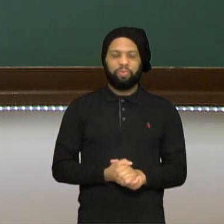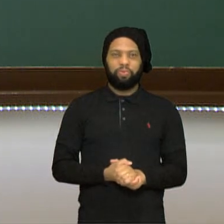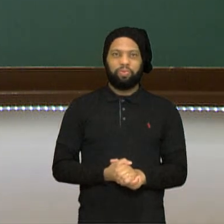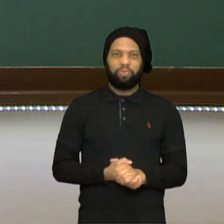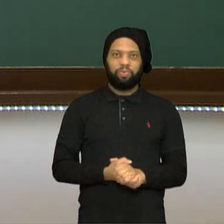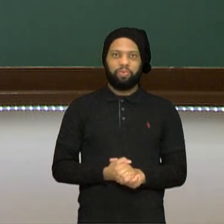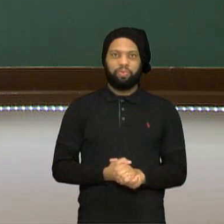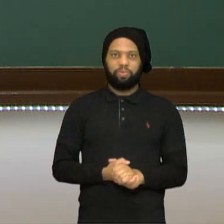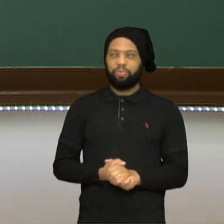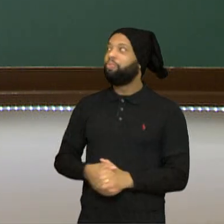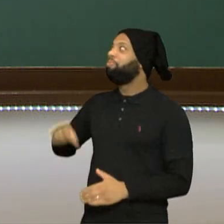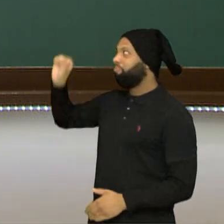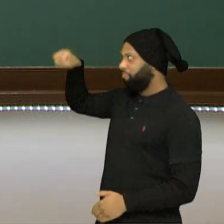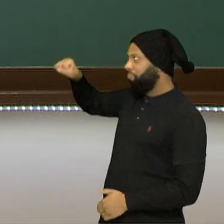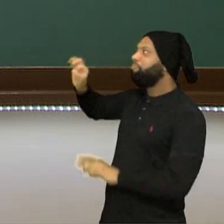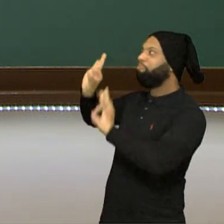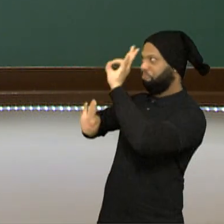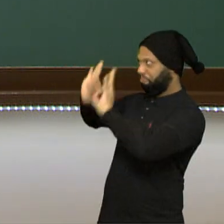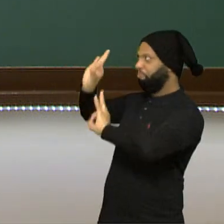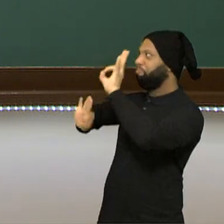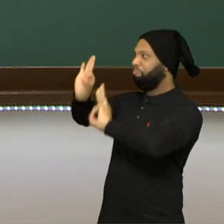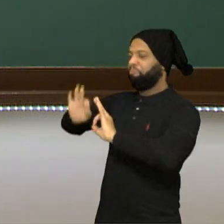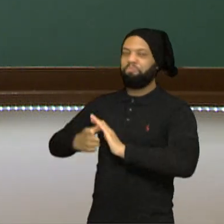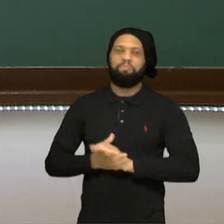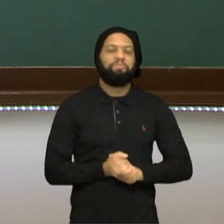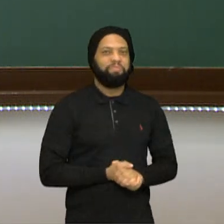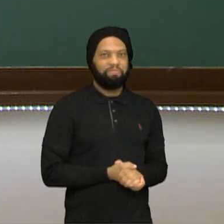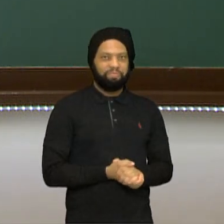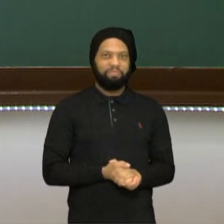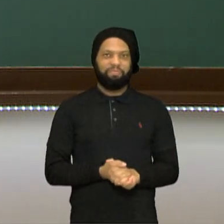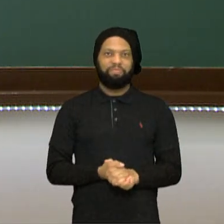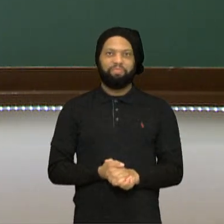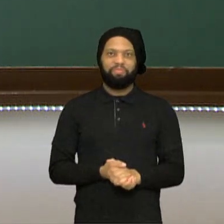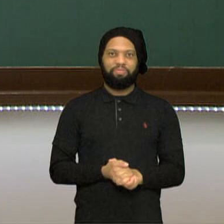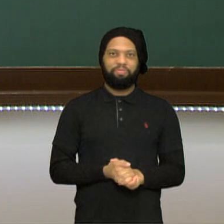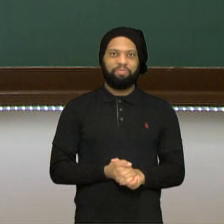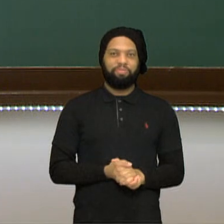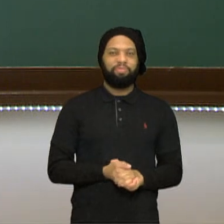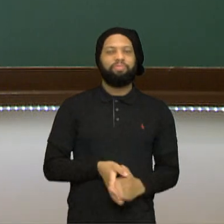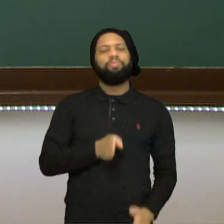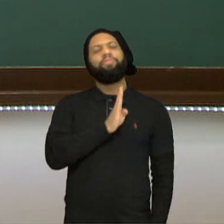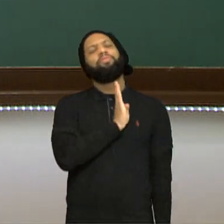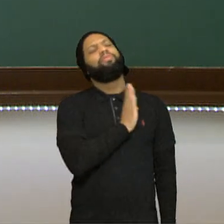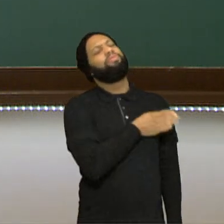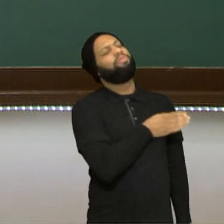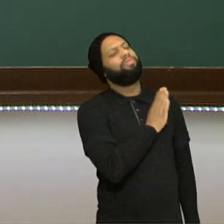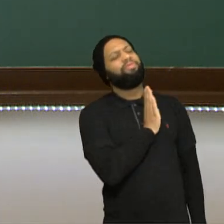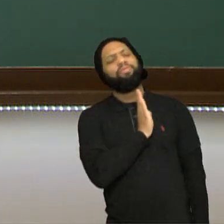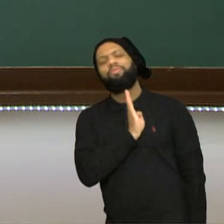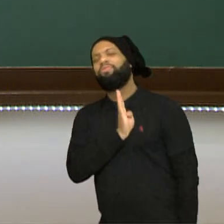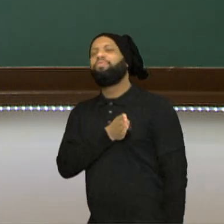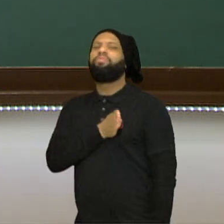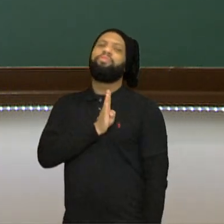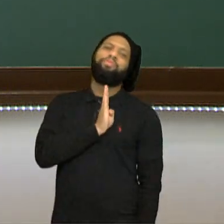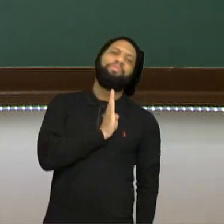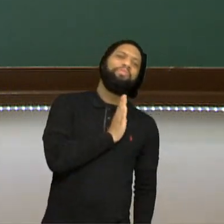lá. Preparado, Natan? Então vamos juntos. Meu